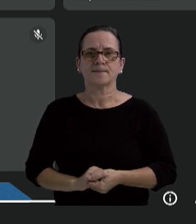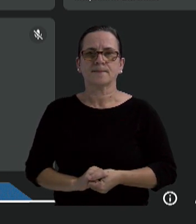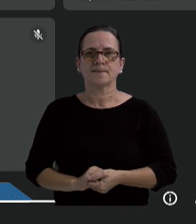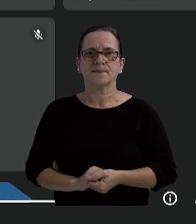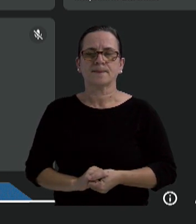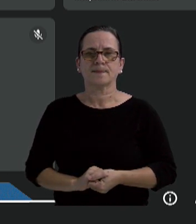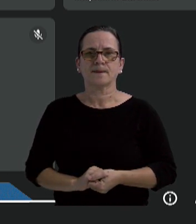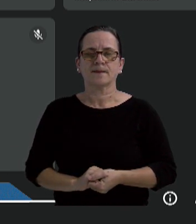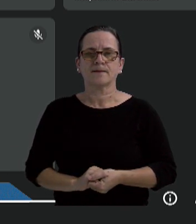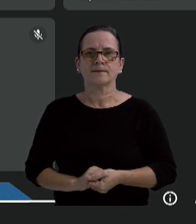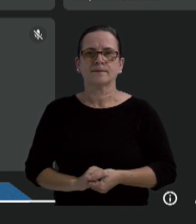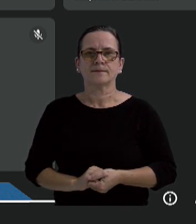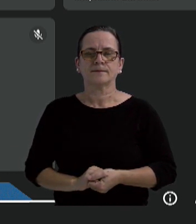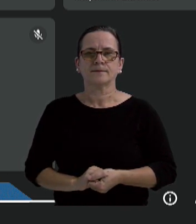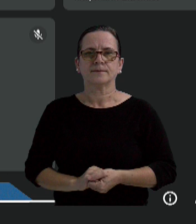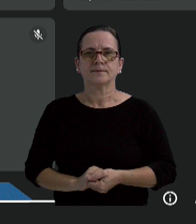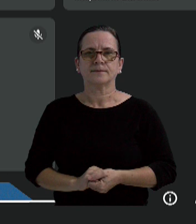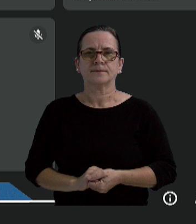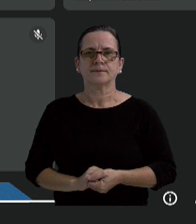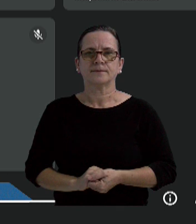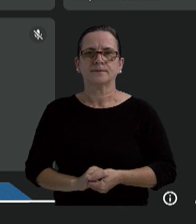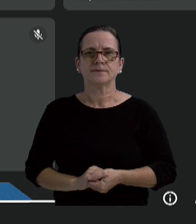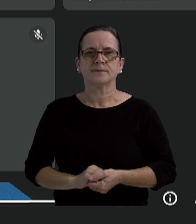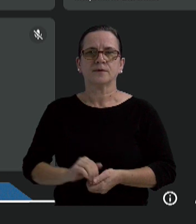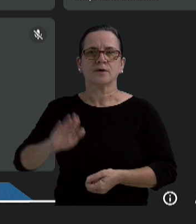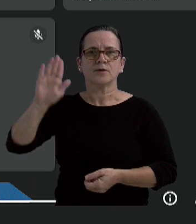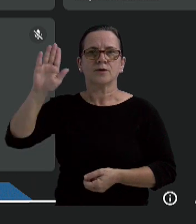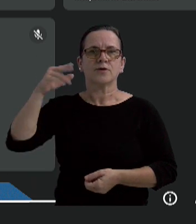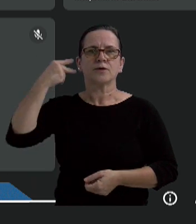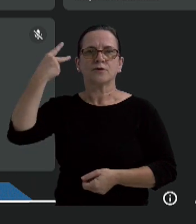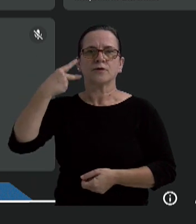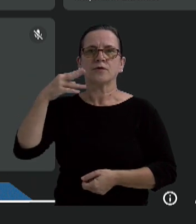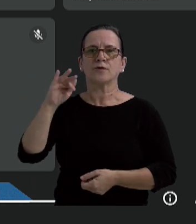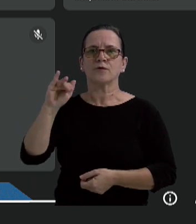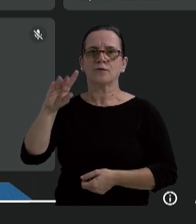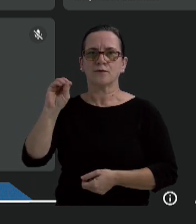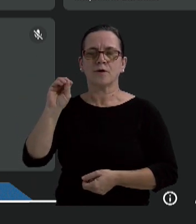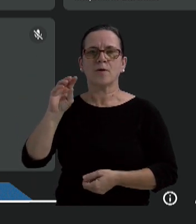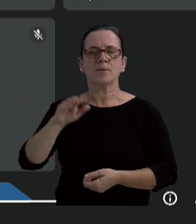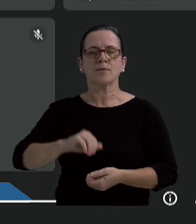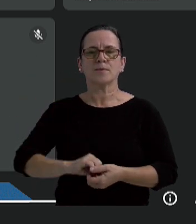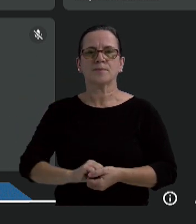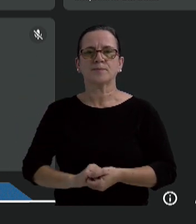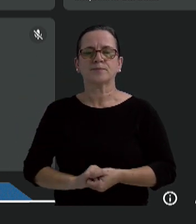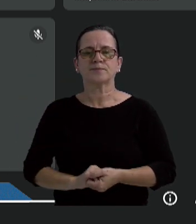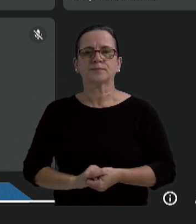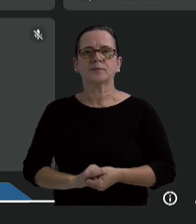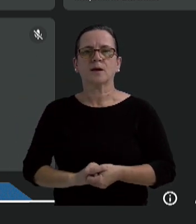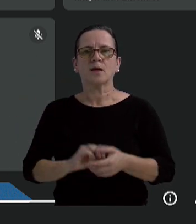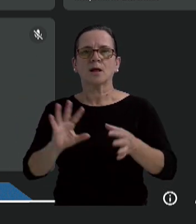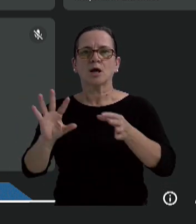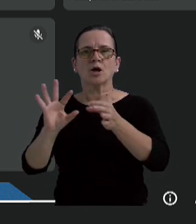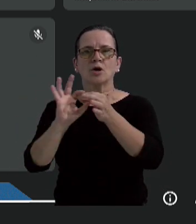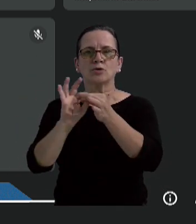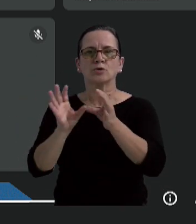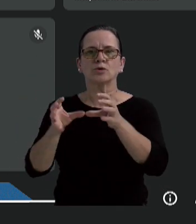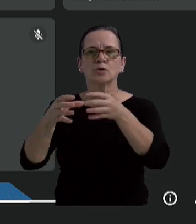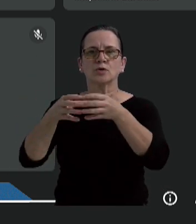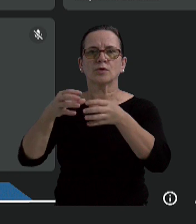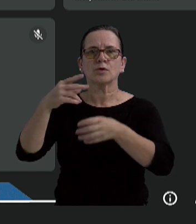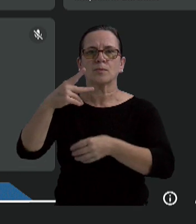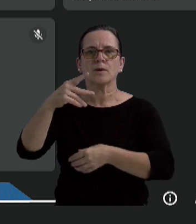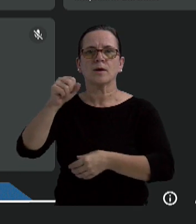tra questão de ordem Presidente questão de ordem do vereador Fábio Alves Moreira seguindo a liderança da bancada do